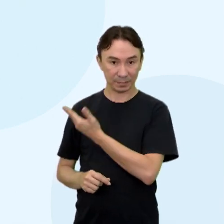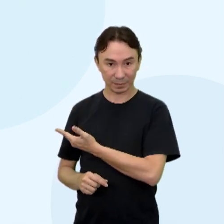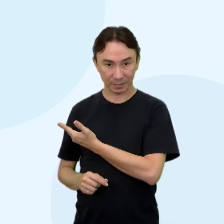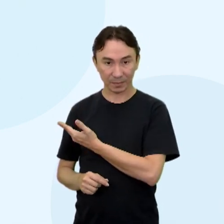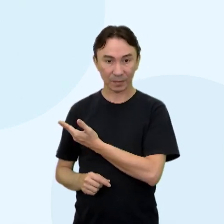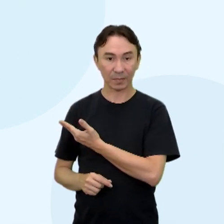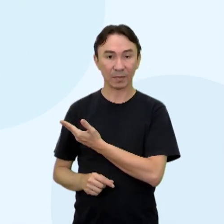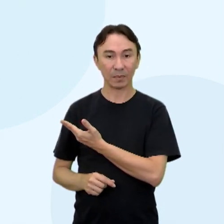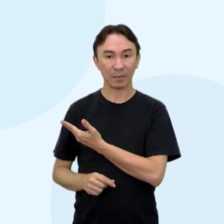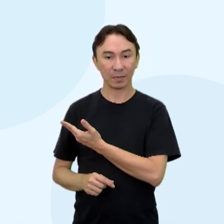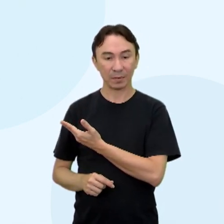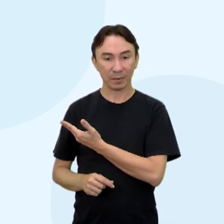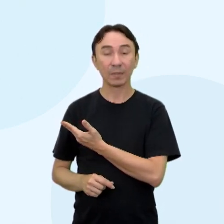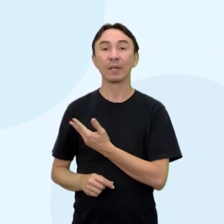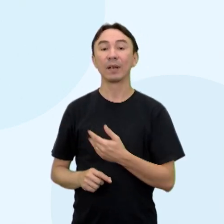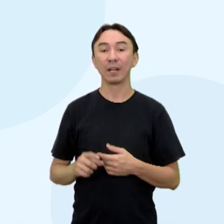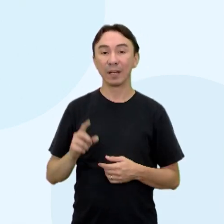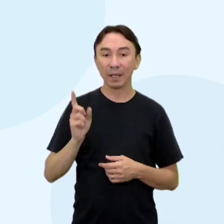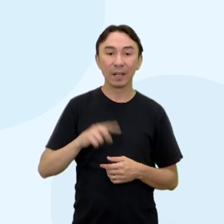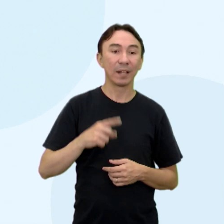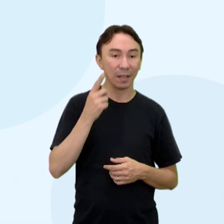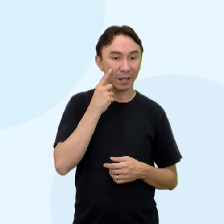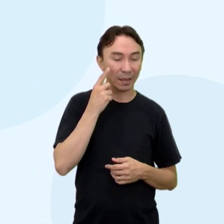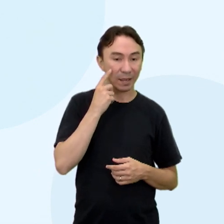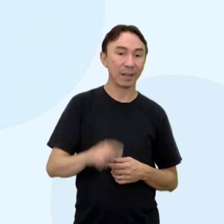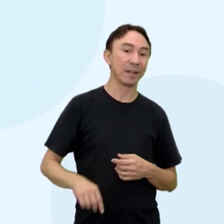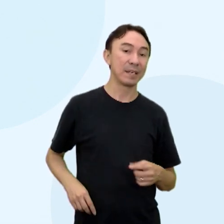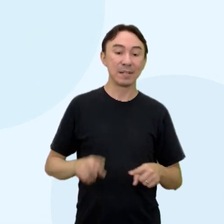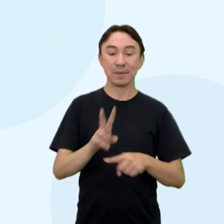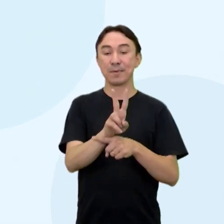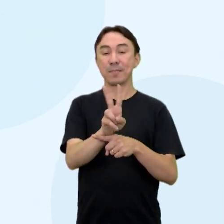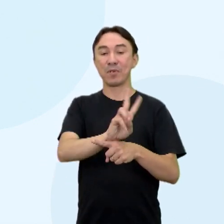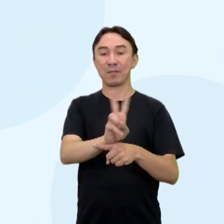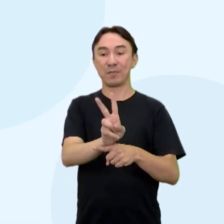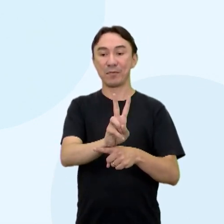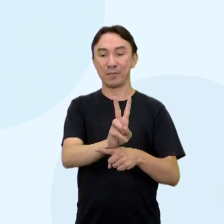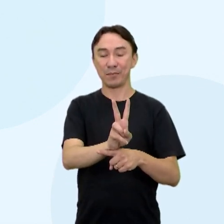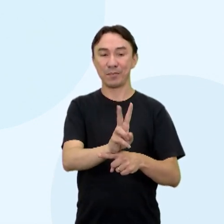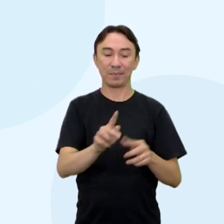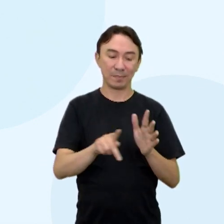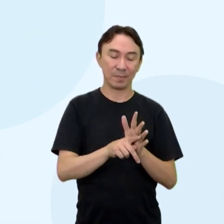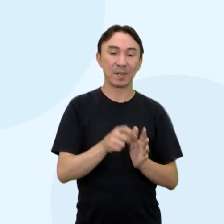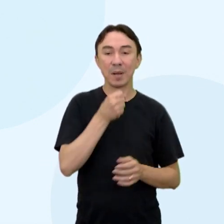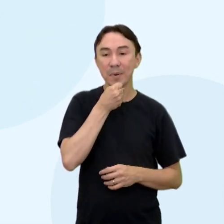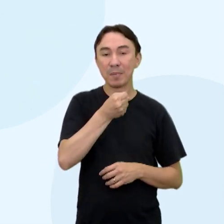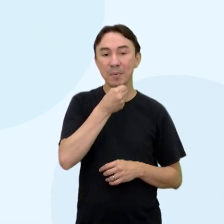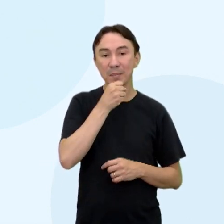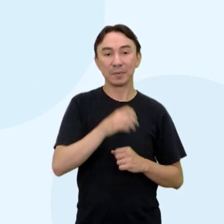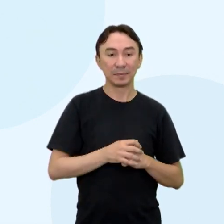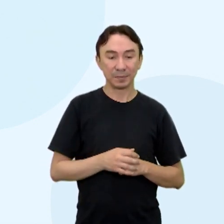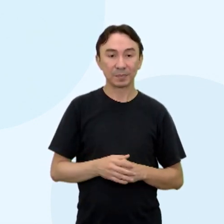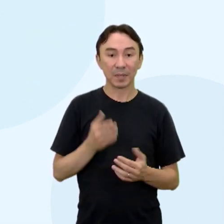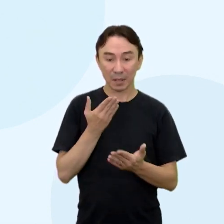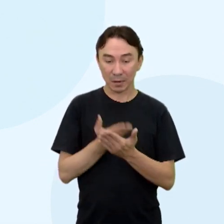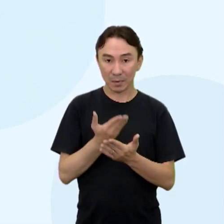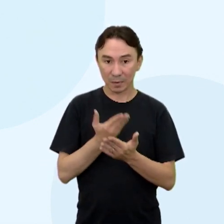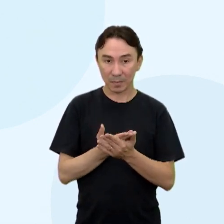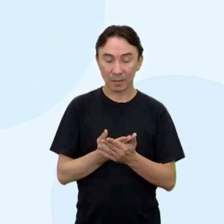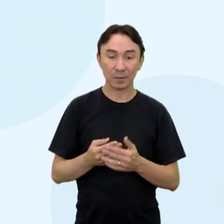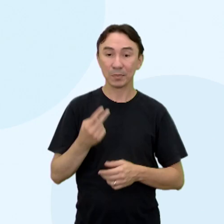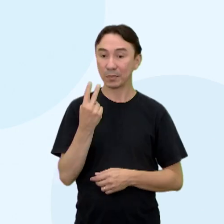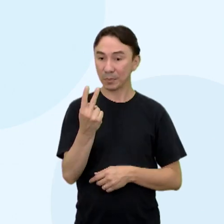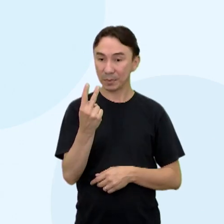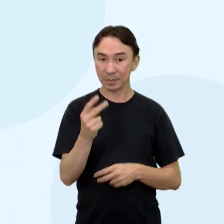aula 1 foi o Observatório da Imprensa. A aula 2, Recursos que podemos